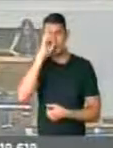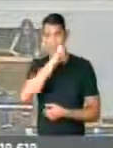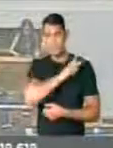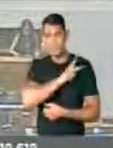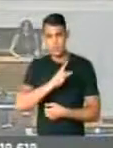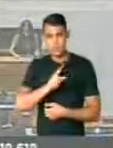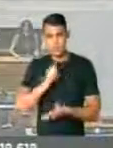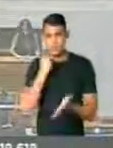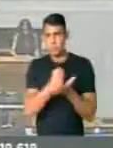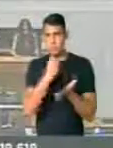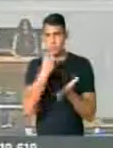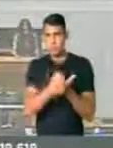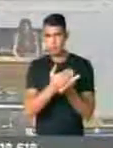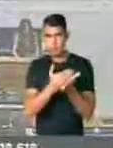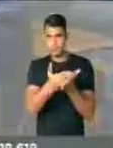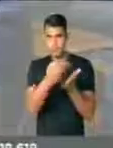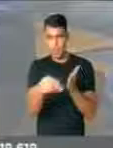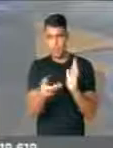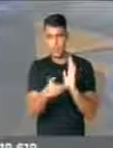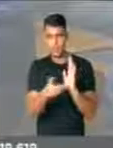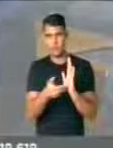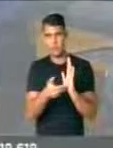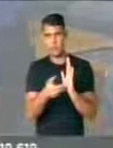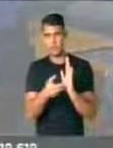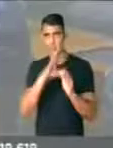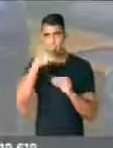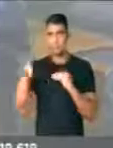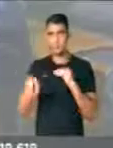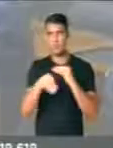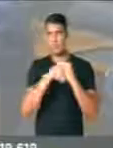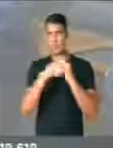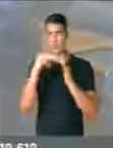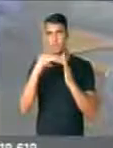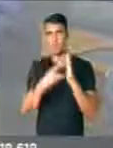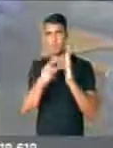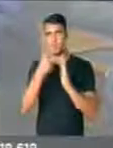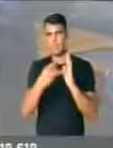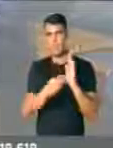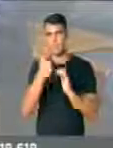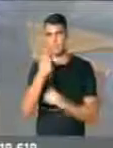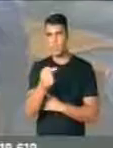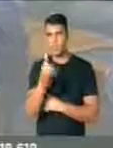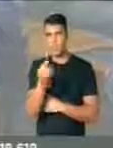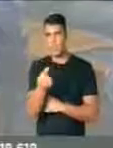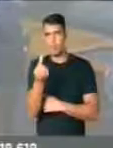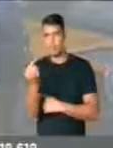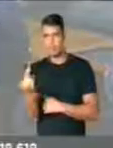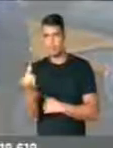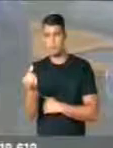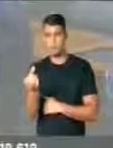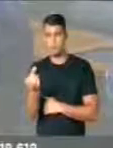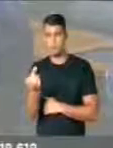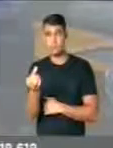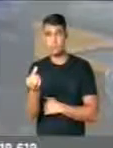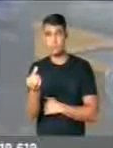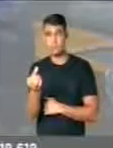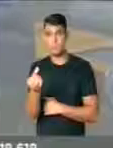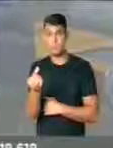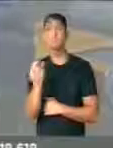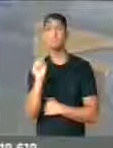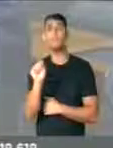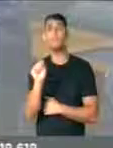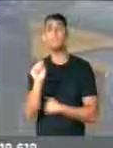presidente. Protocolei na casa emenda à medida provisória 766,